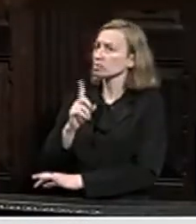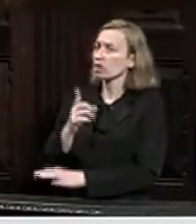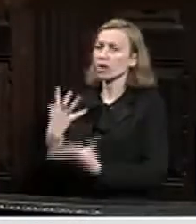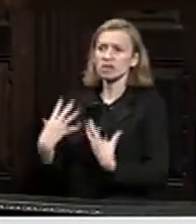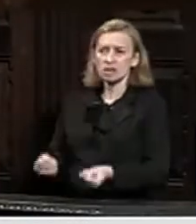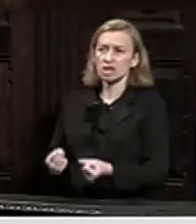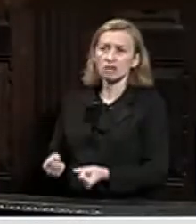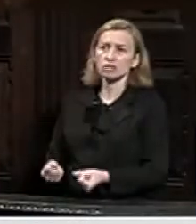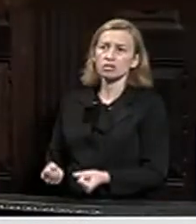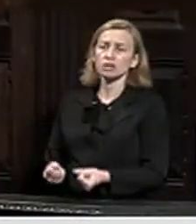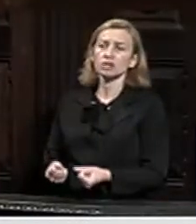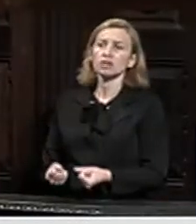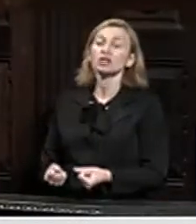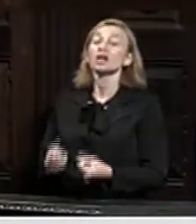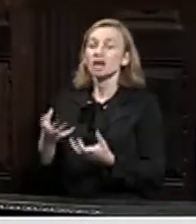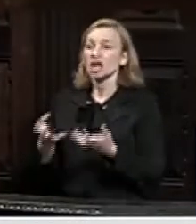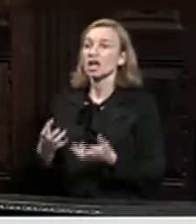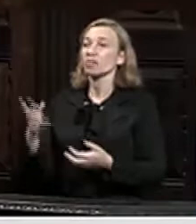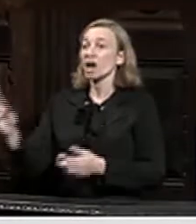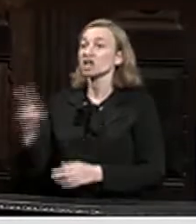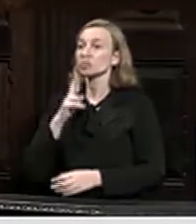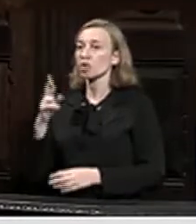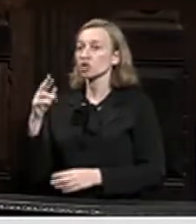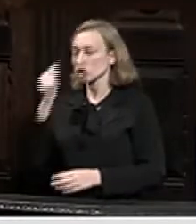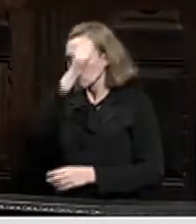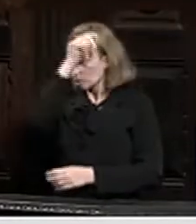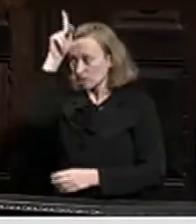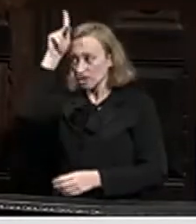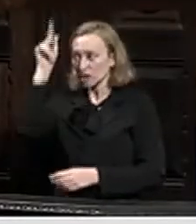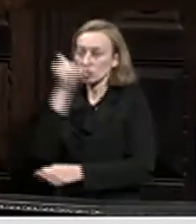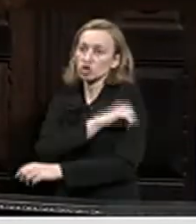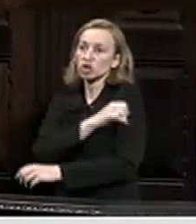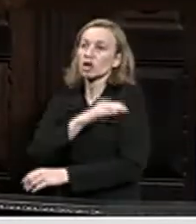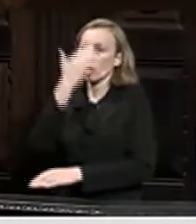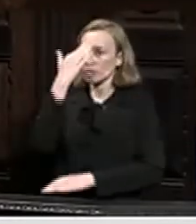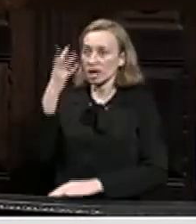denúncias e querendo uma resposta do prefeito do Rio de Janeiro. Obrigado, senhor presidente.